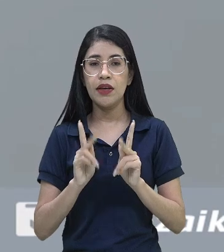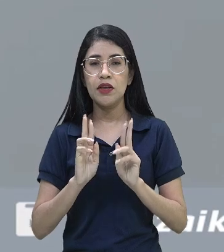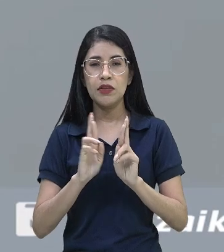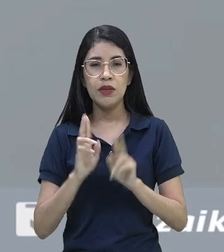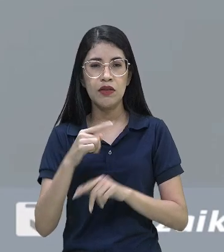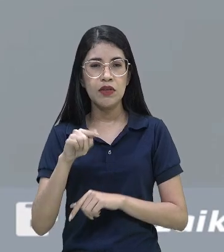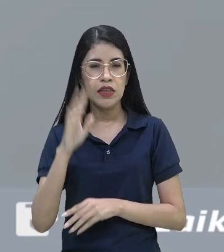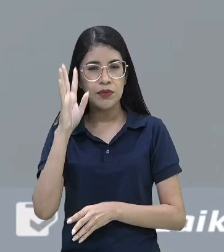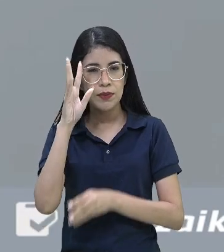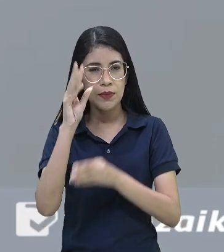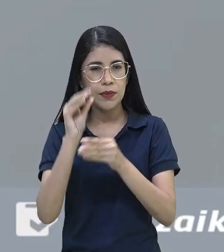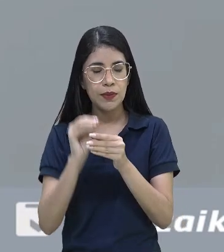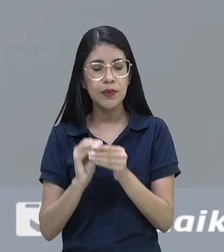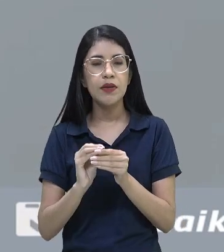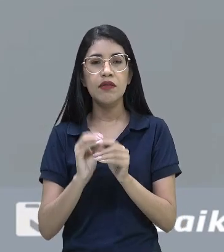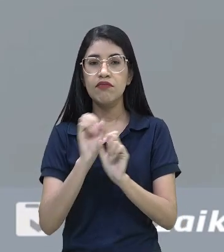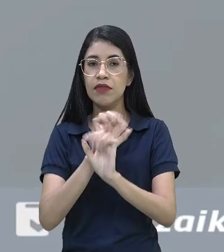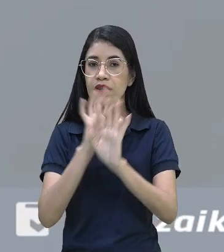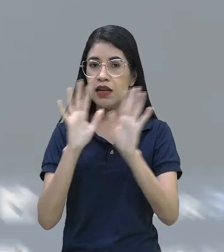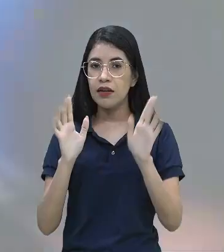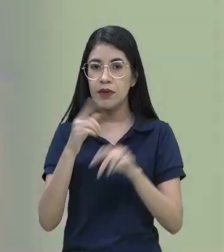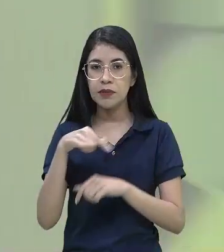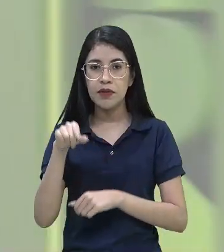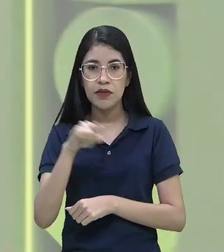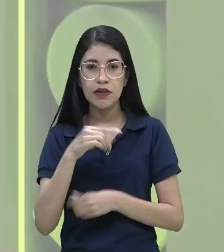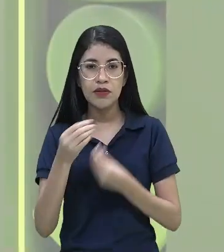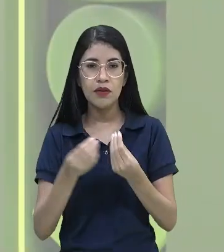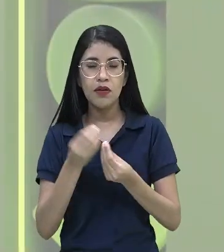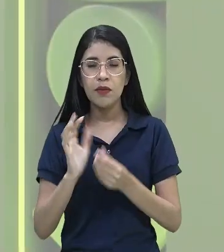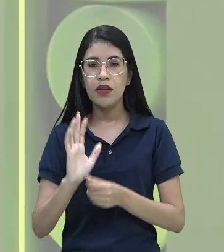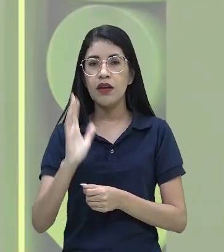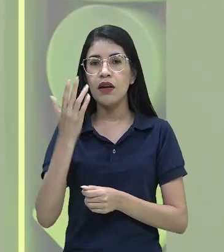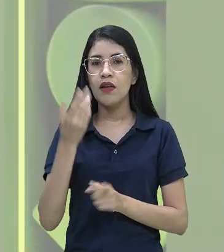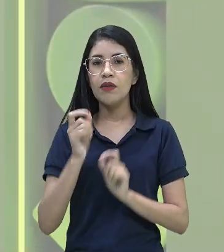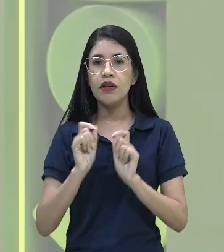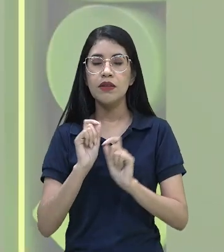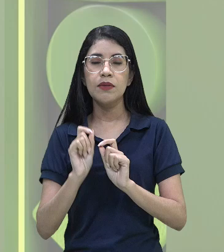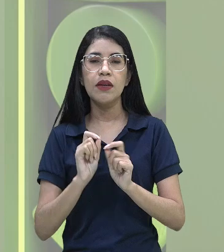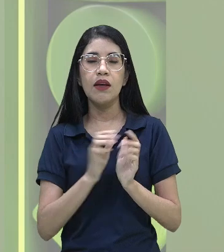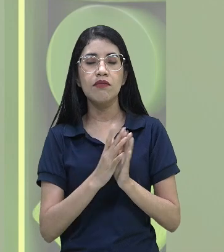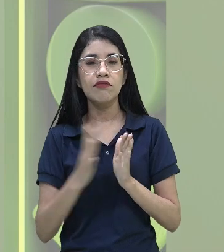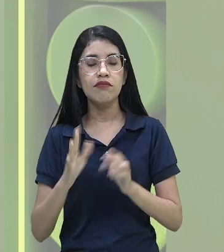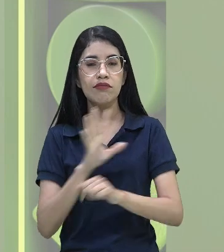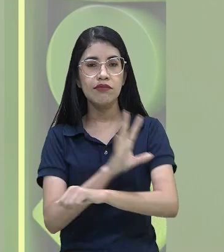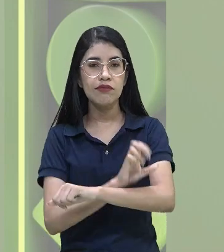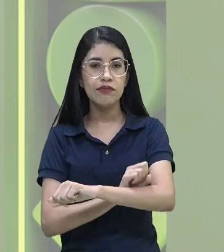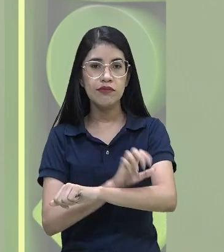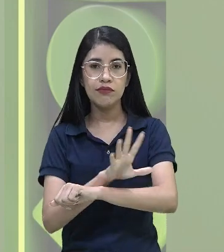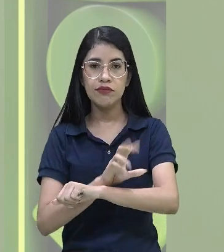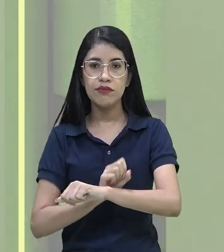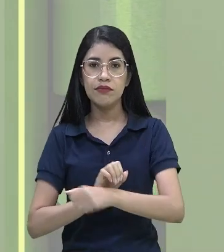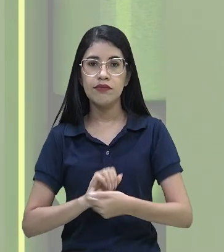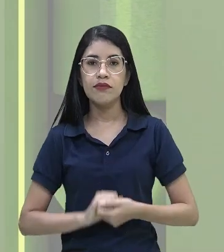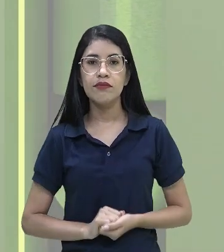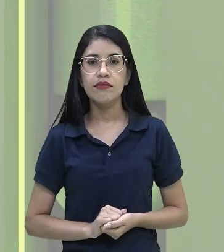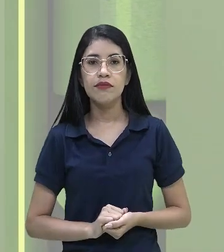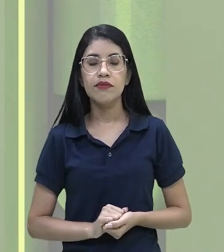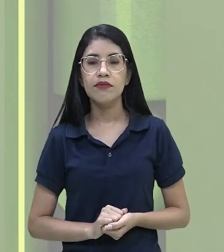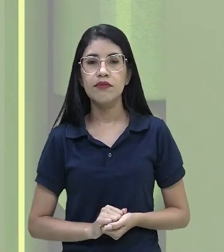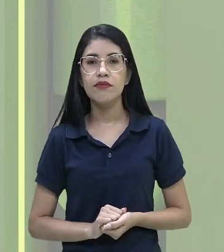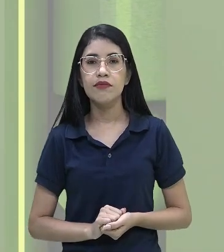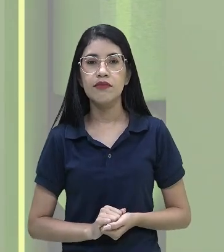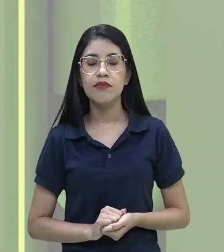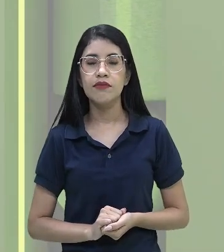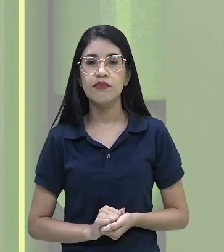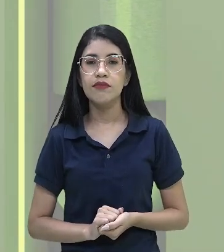forma resumida, tenha esclarecido um pouquinho como que acontece esse processo de contração muscular.